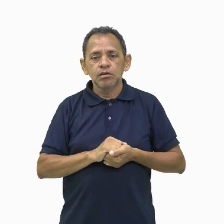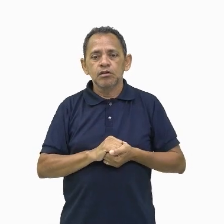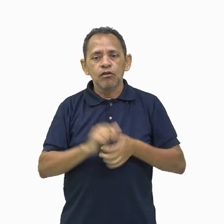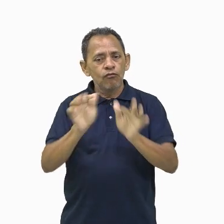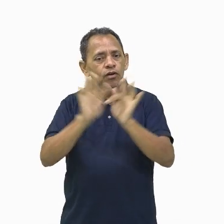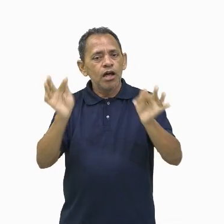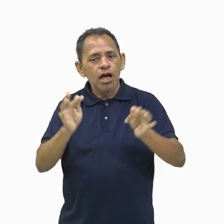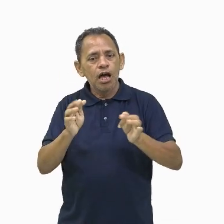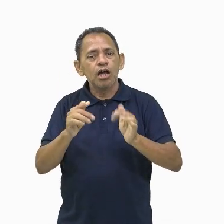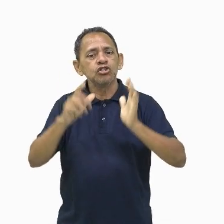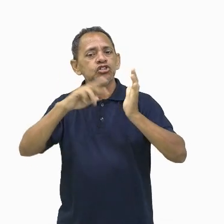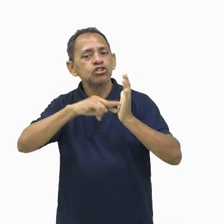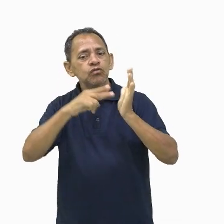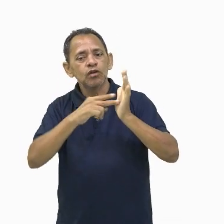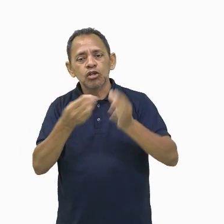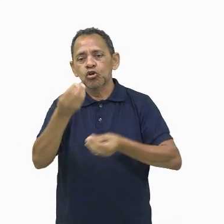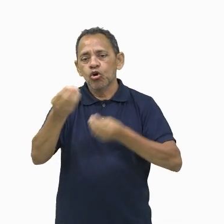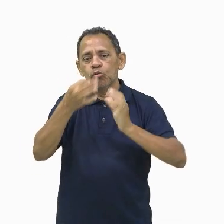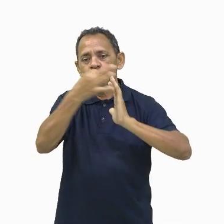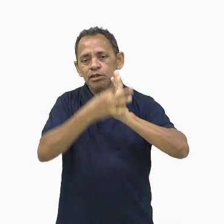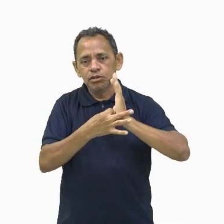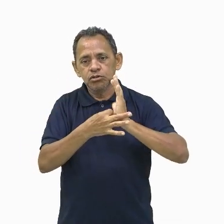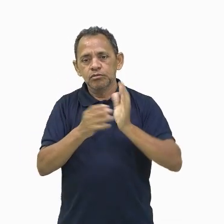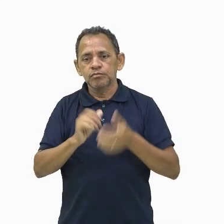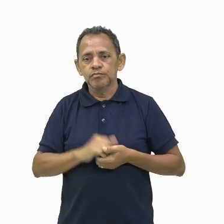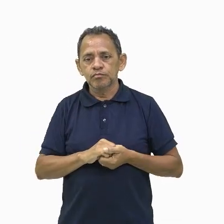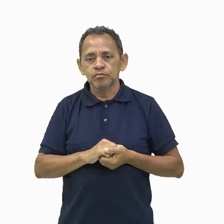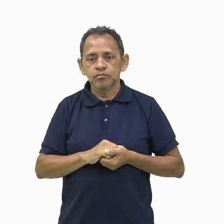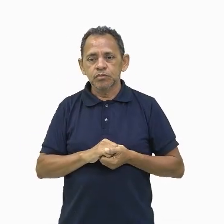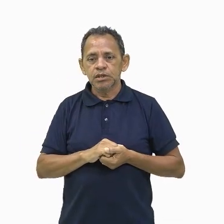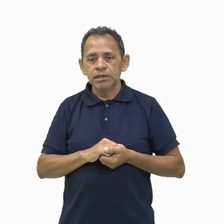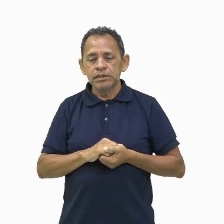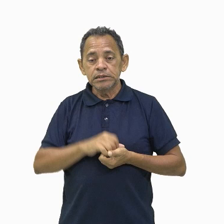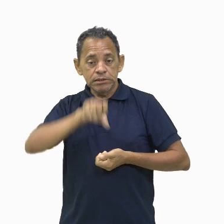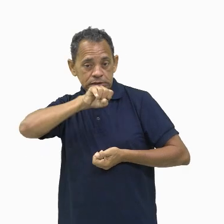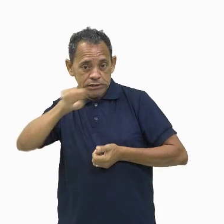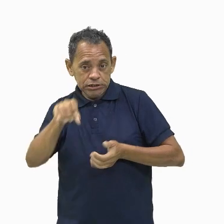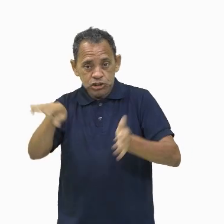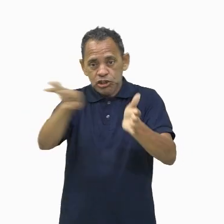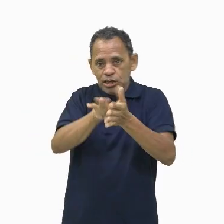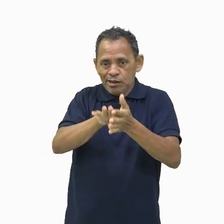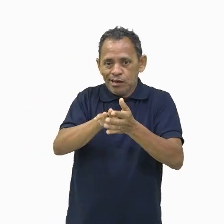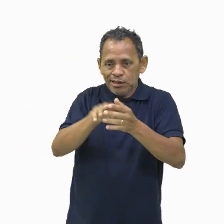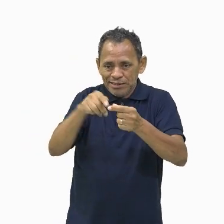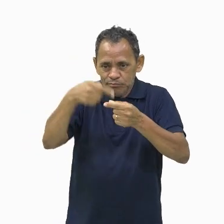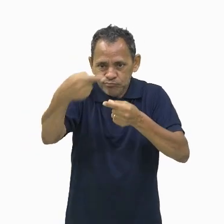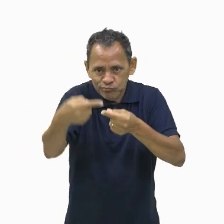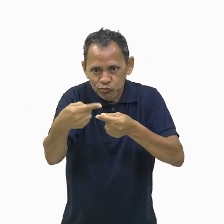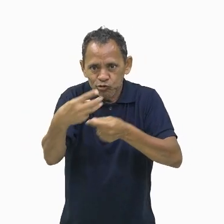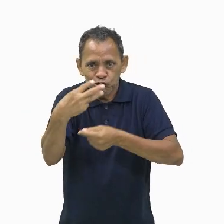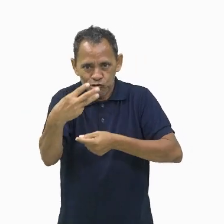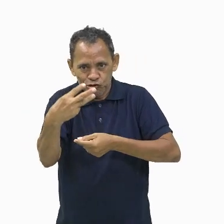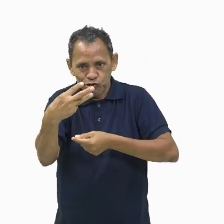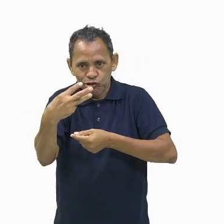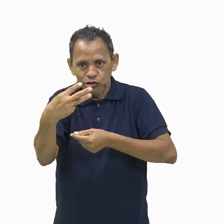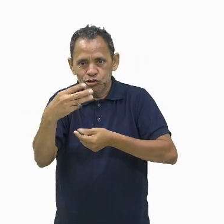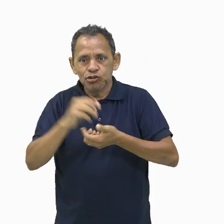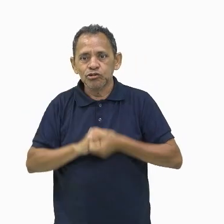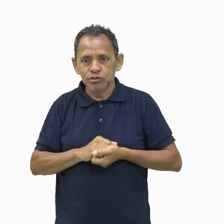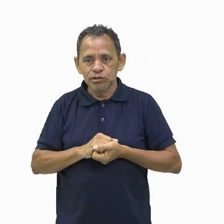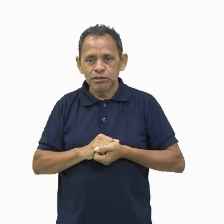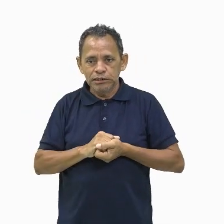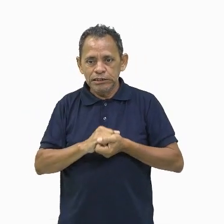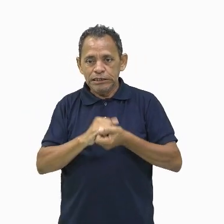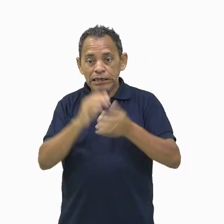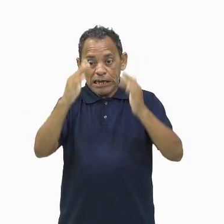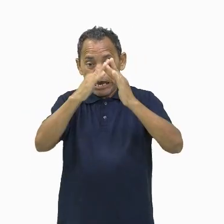como ficou esse texto. Se chegar depois das 3, a casa fechada, a mala na varanda e o